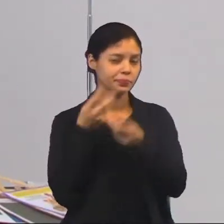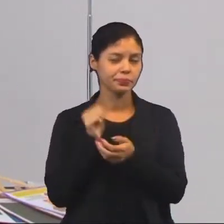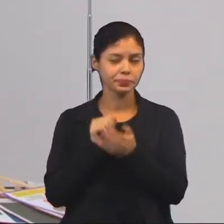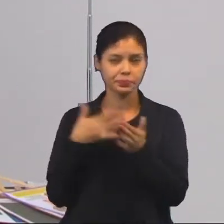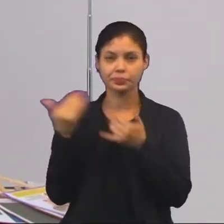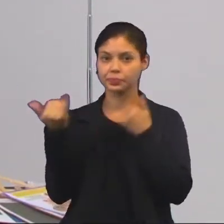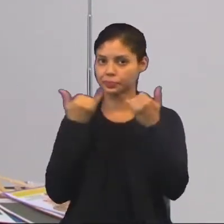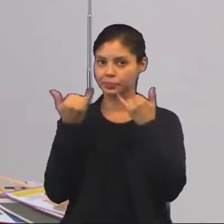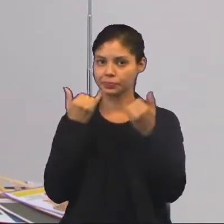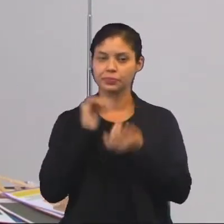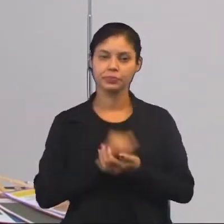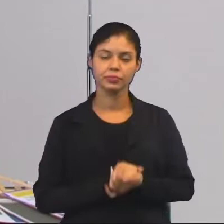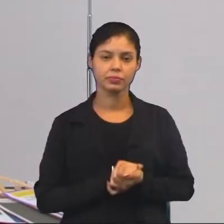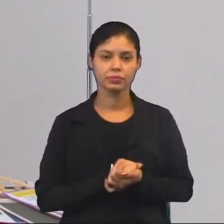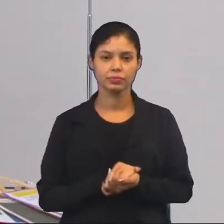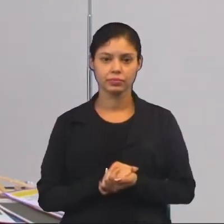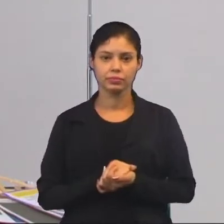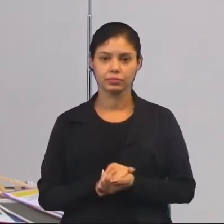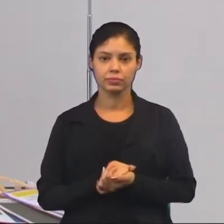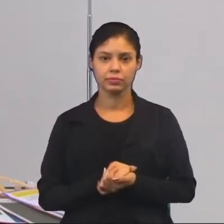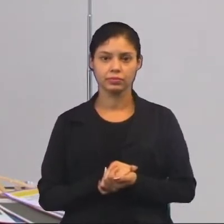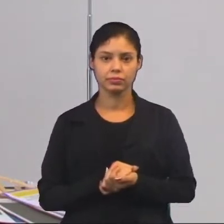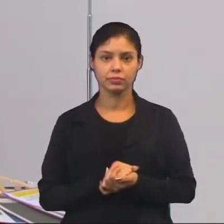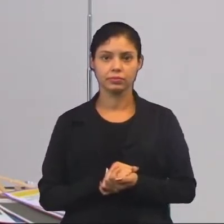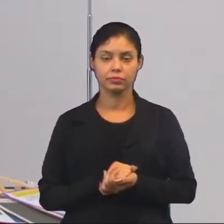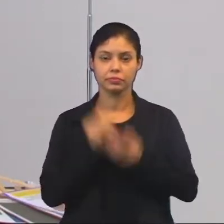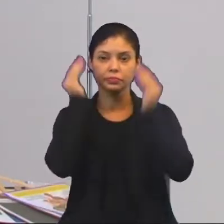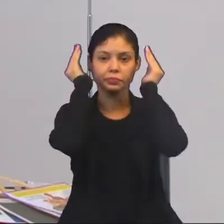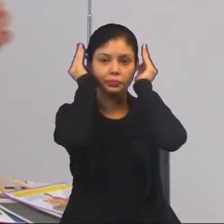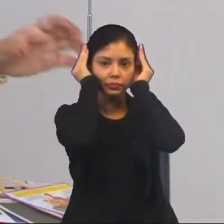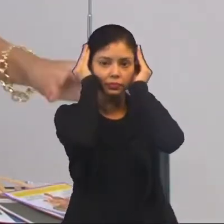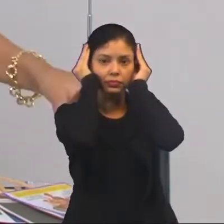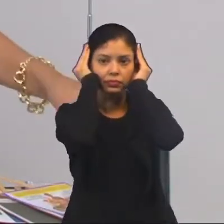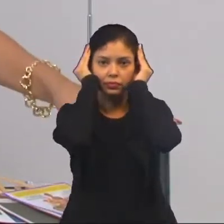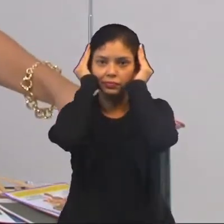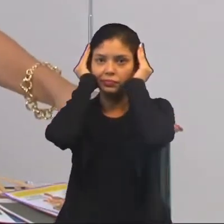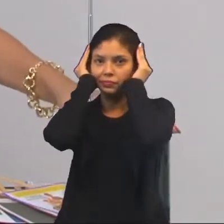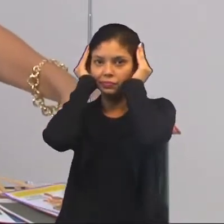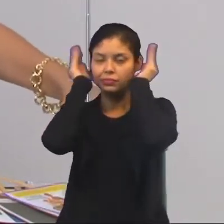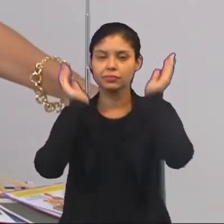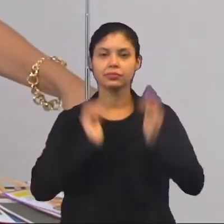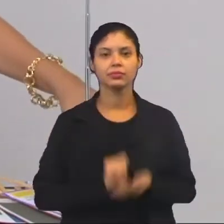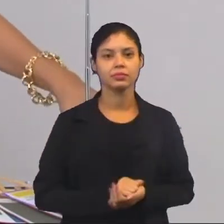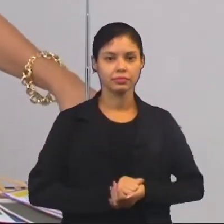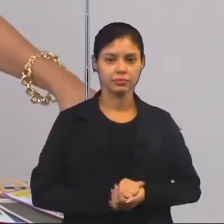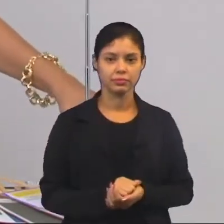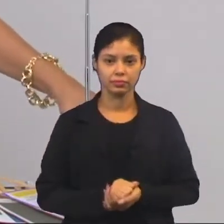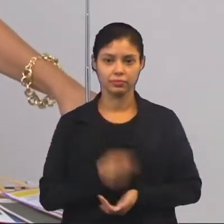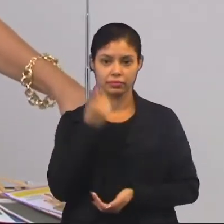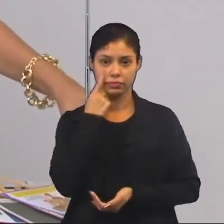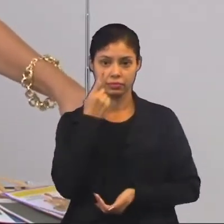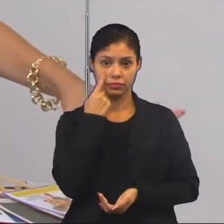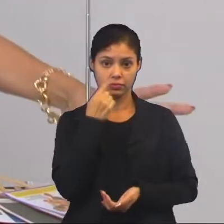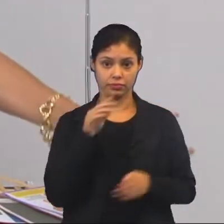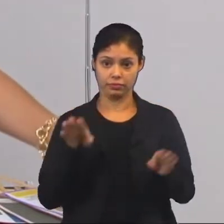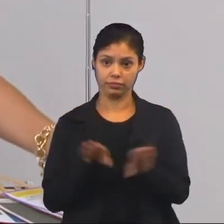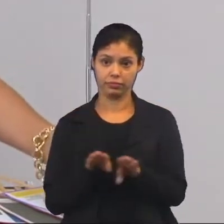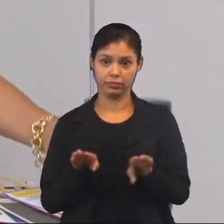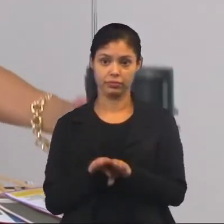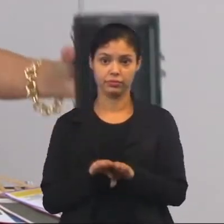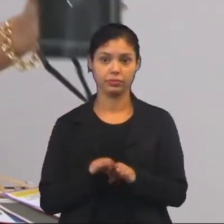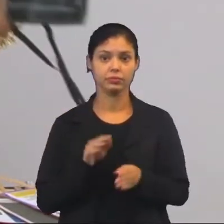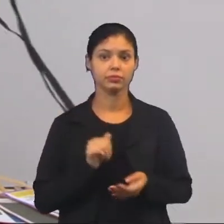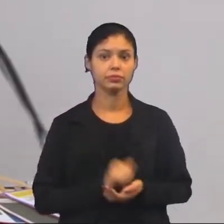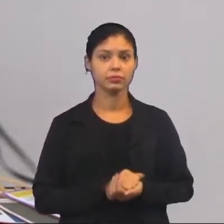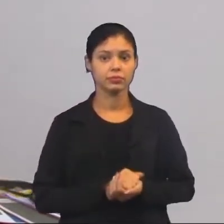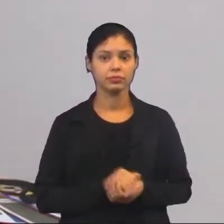muitas notícias é os rádios. Observem aqui, na minha mesa também tem um